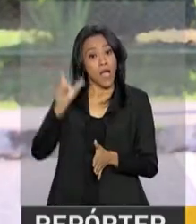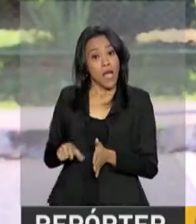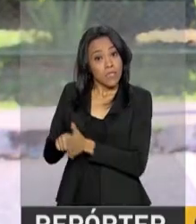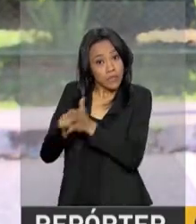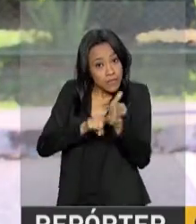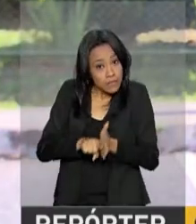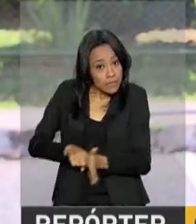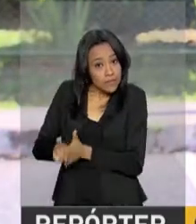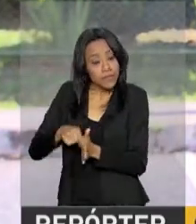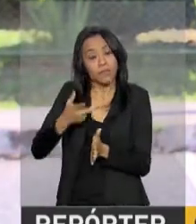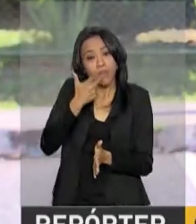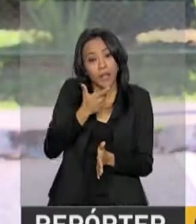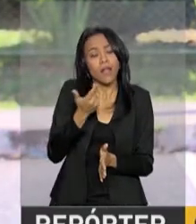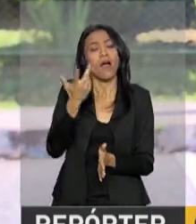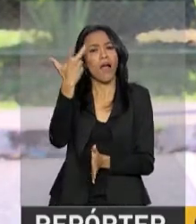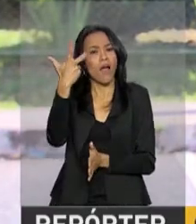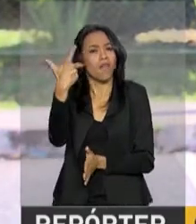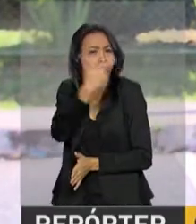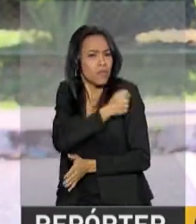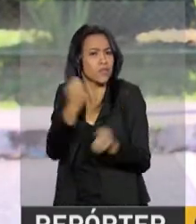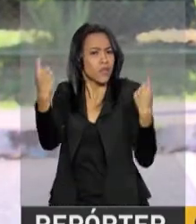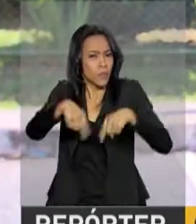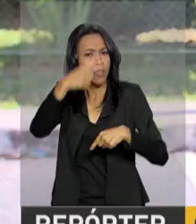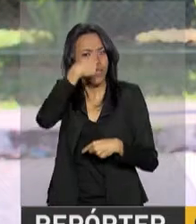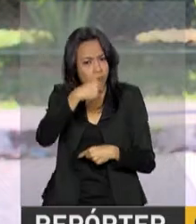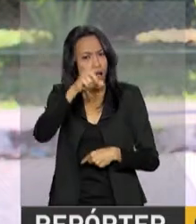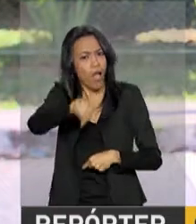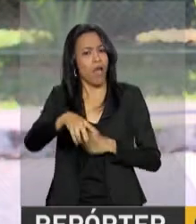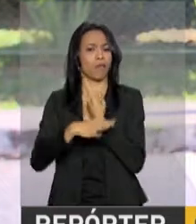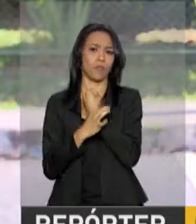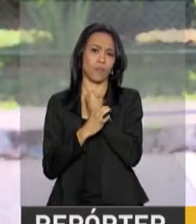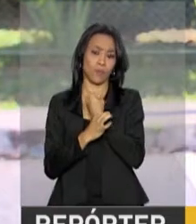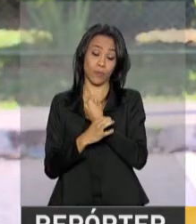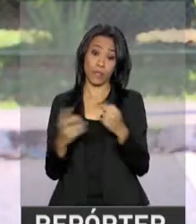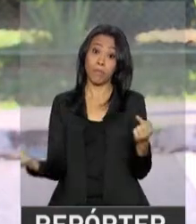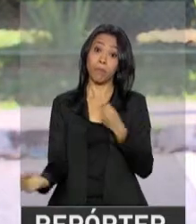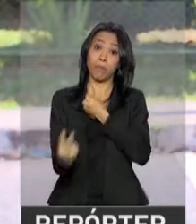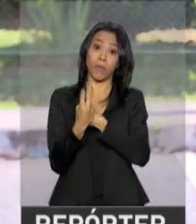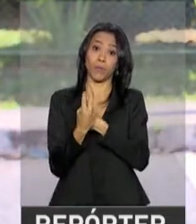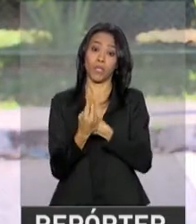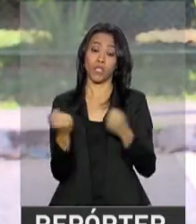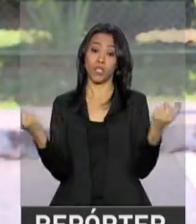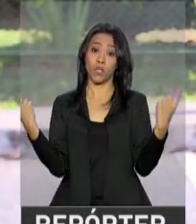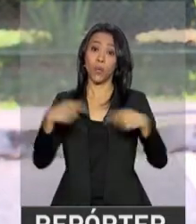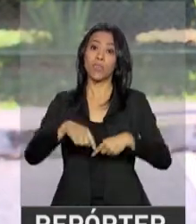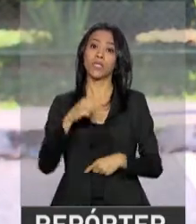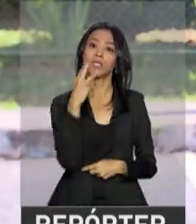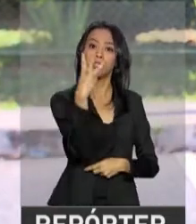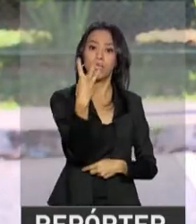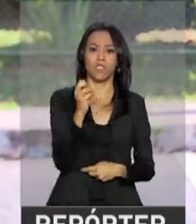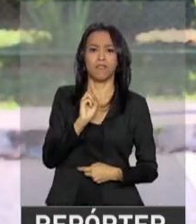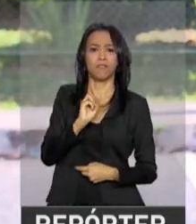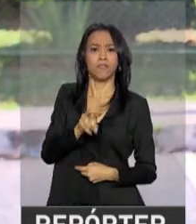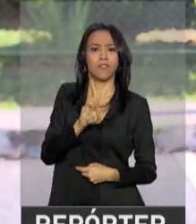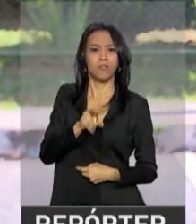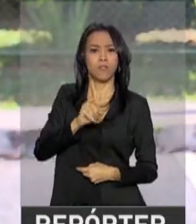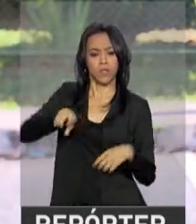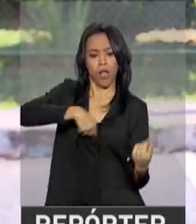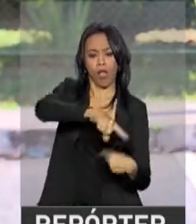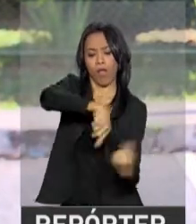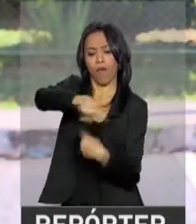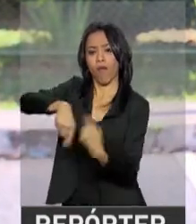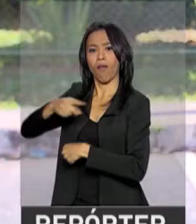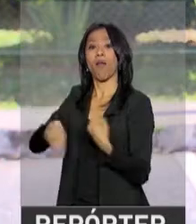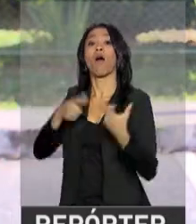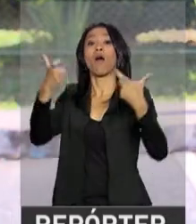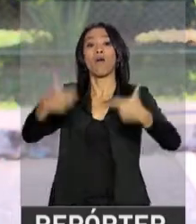a vacina contra a gripe é segura e protege contra os três subtipos do vírus que mais circularam no hemisfério sul